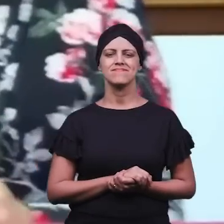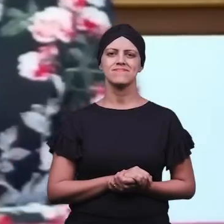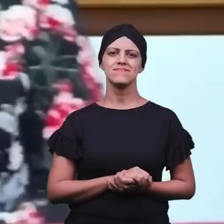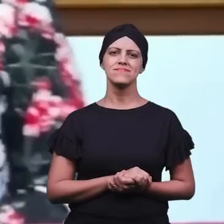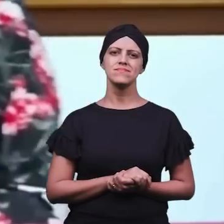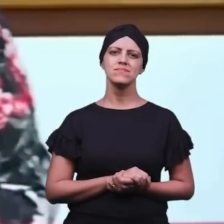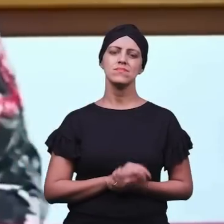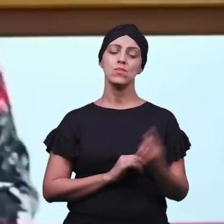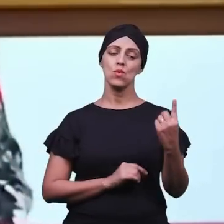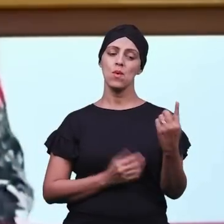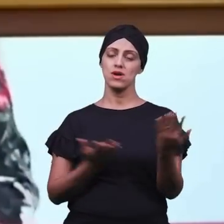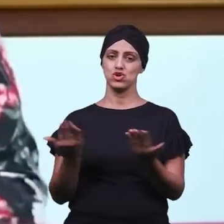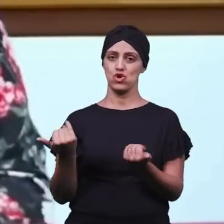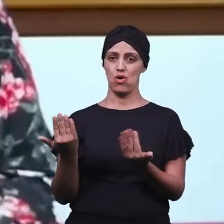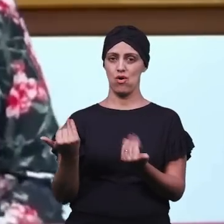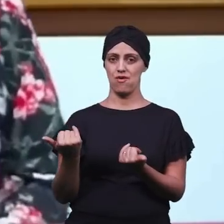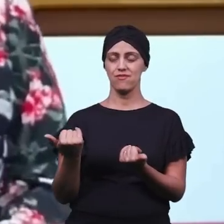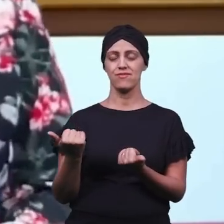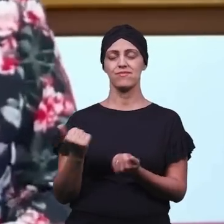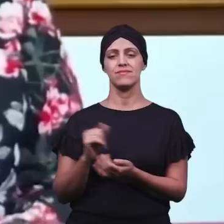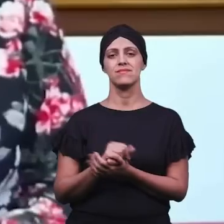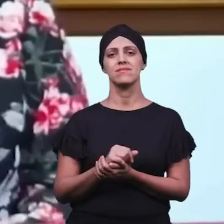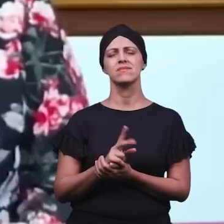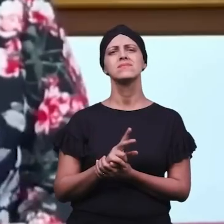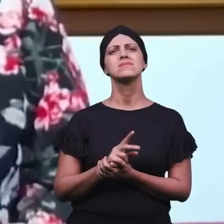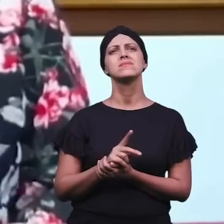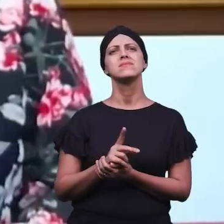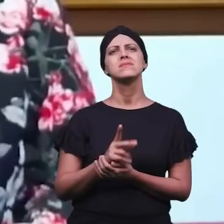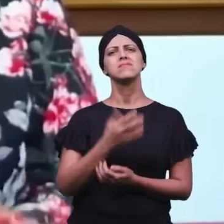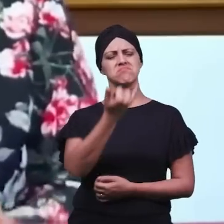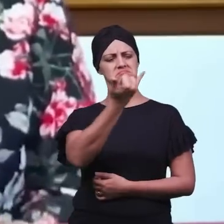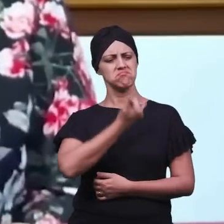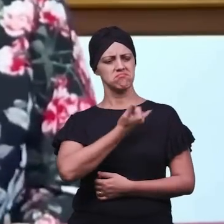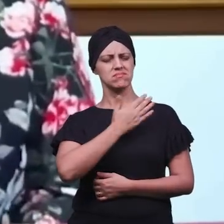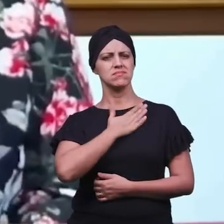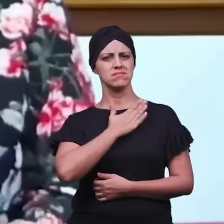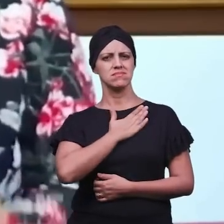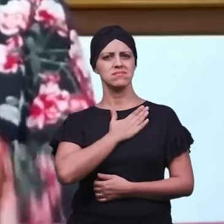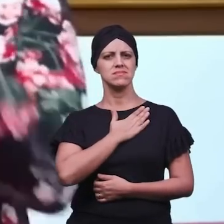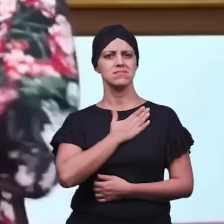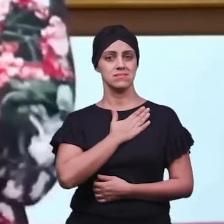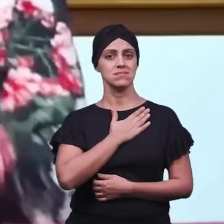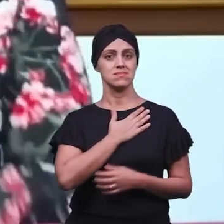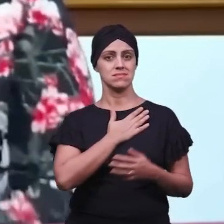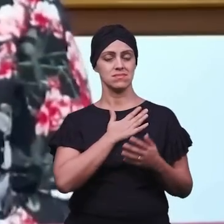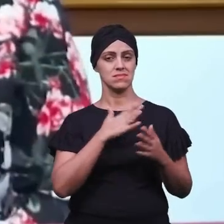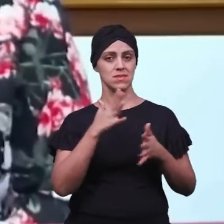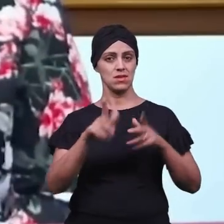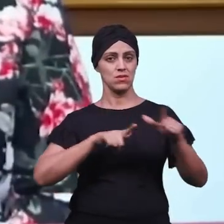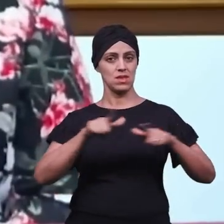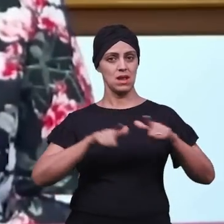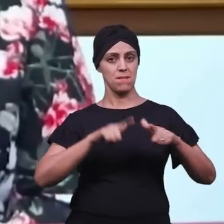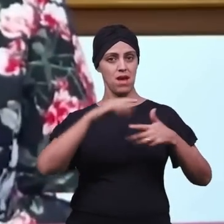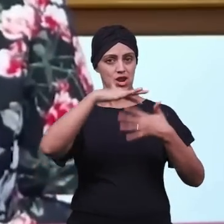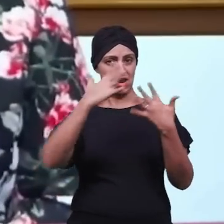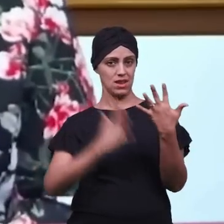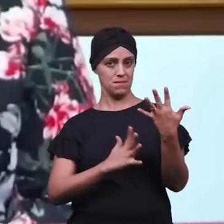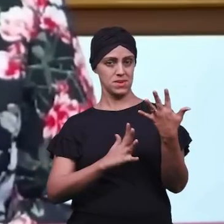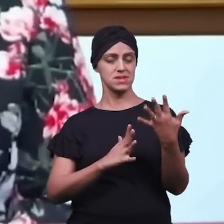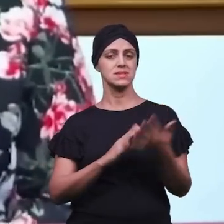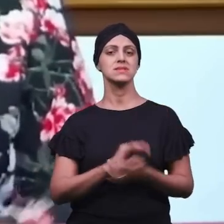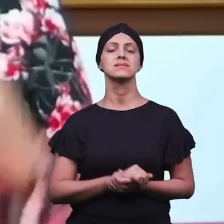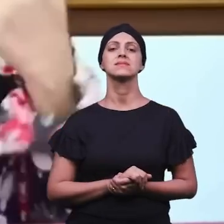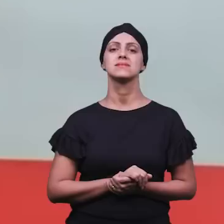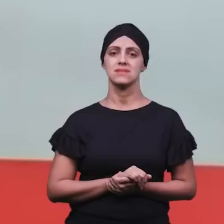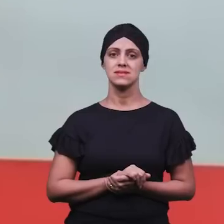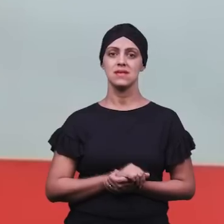E uma irmã jovem, certa vez chegou para mim e no trabalho de Libras, tá?